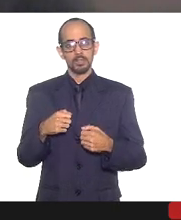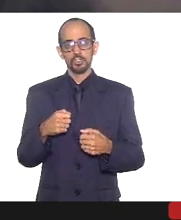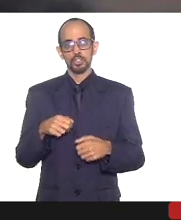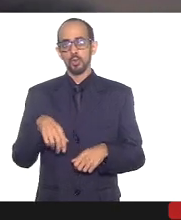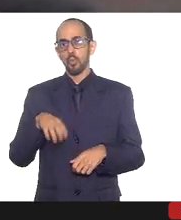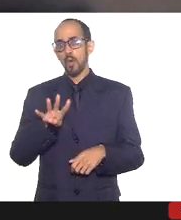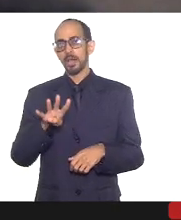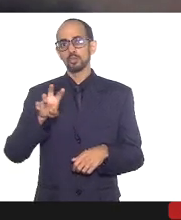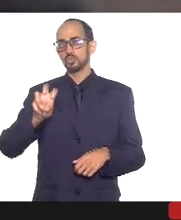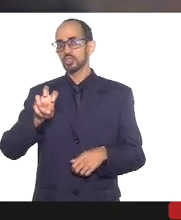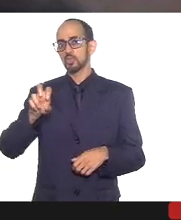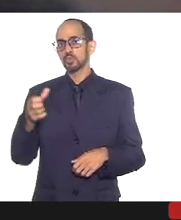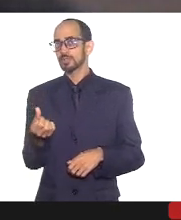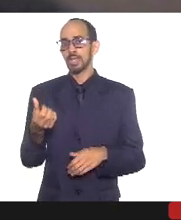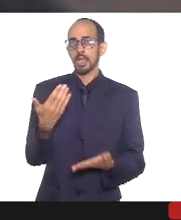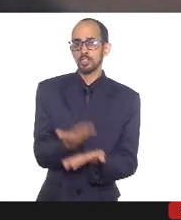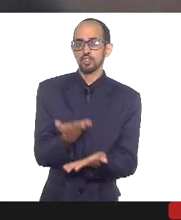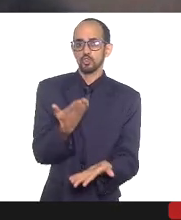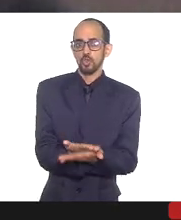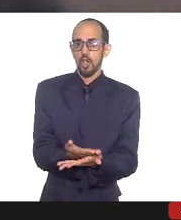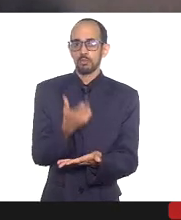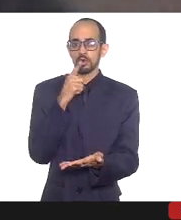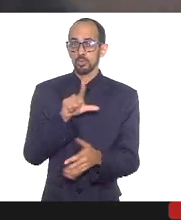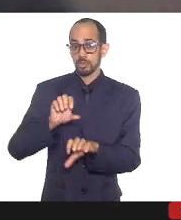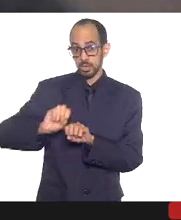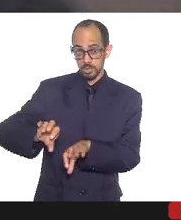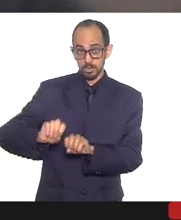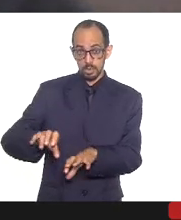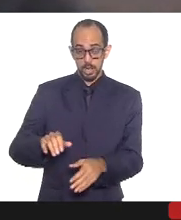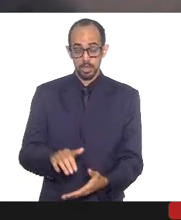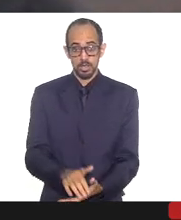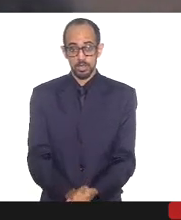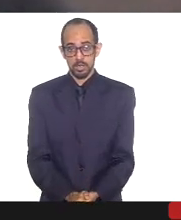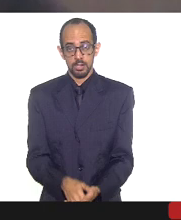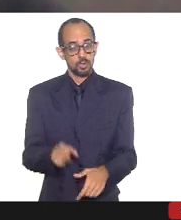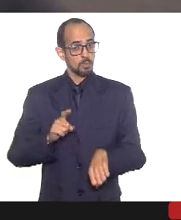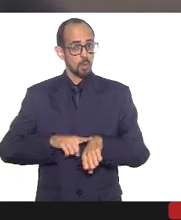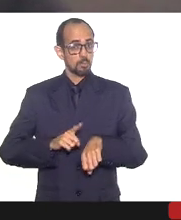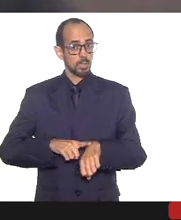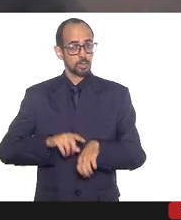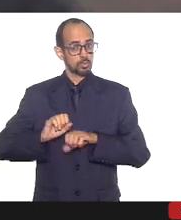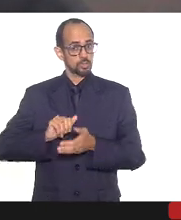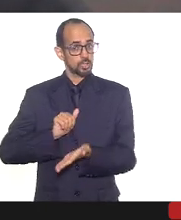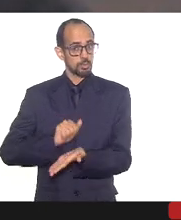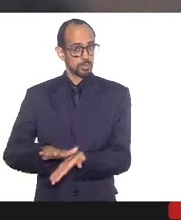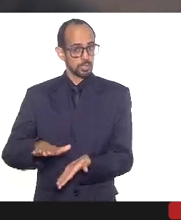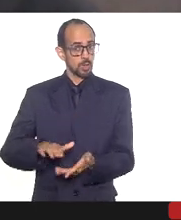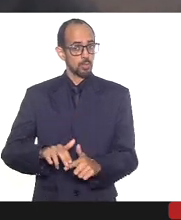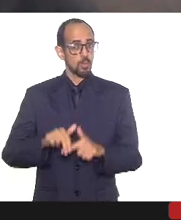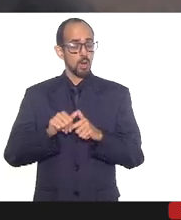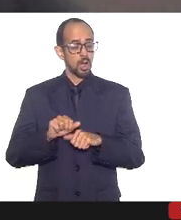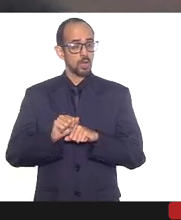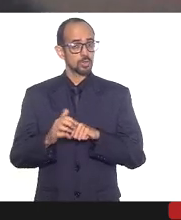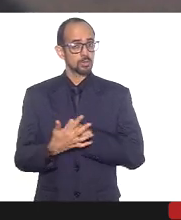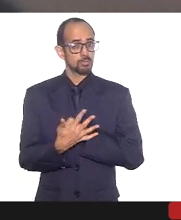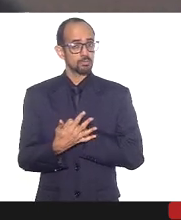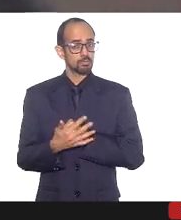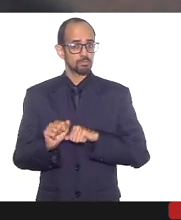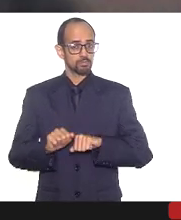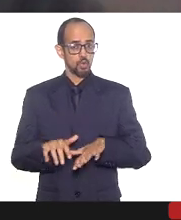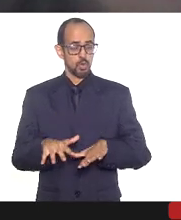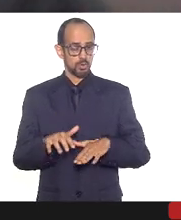aula, no momento em que as escolas e universidades particulares estão demitindo gente, por conta de pandemia, por conta de ensino